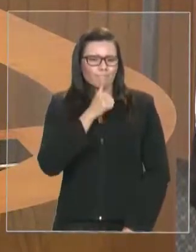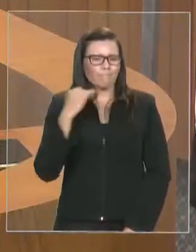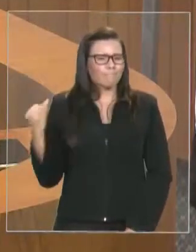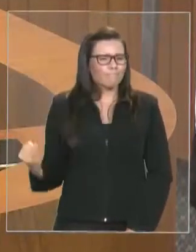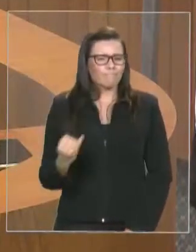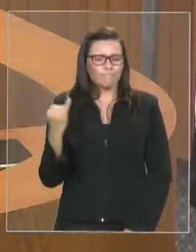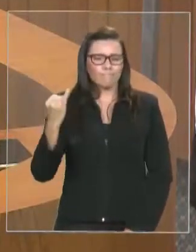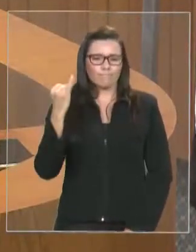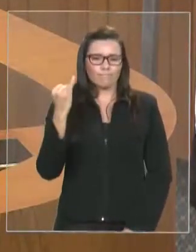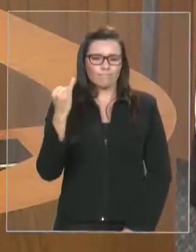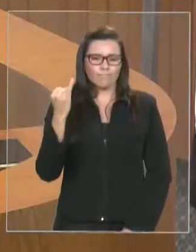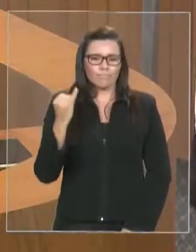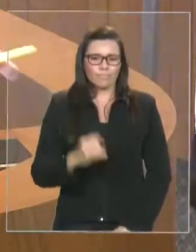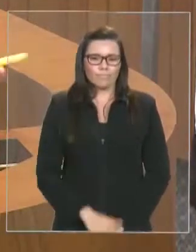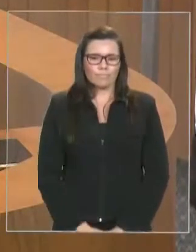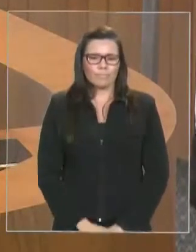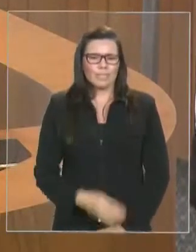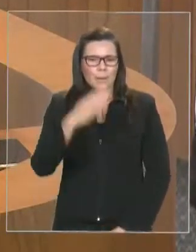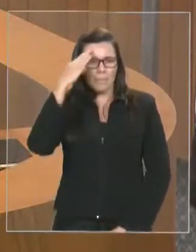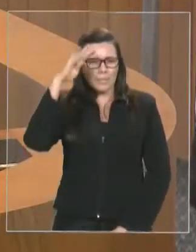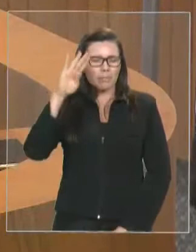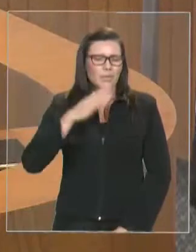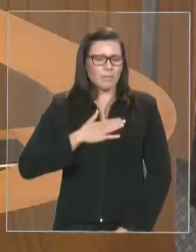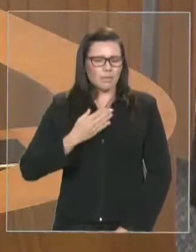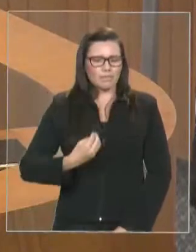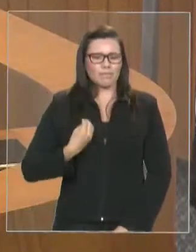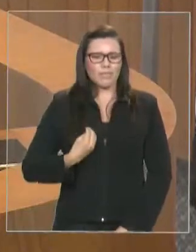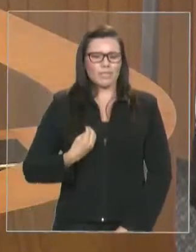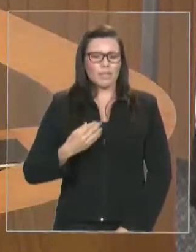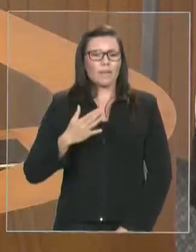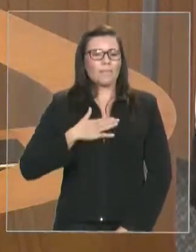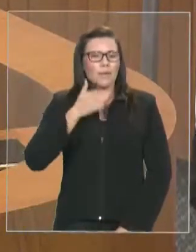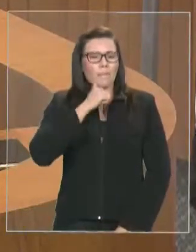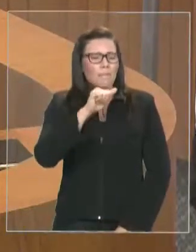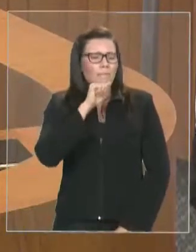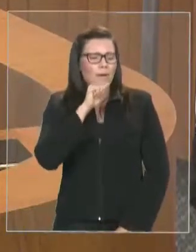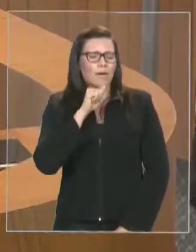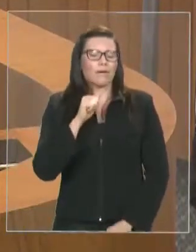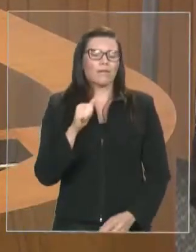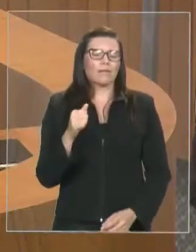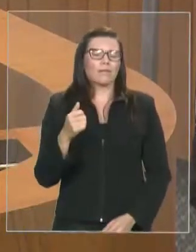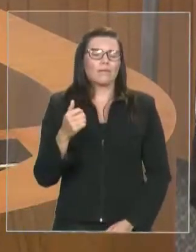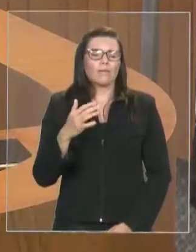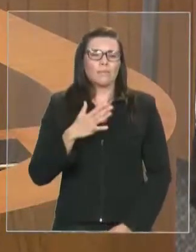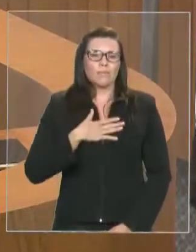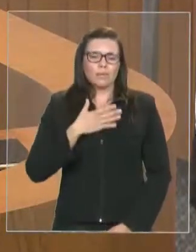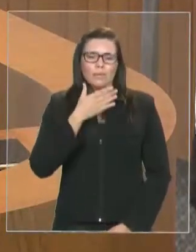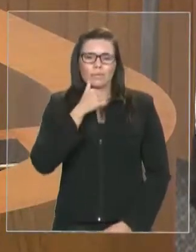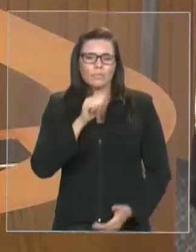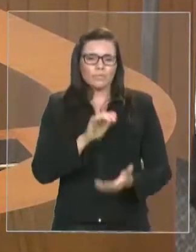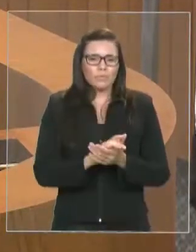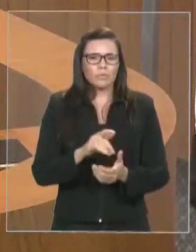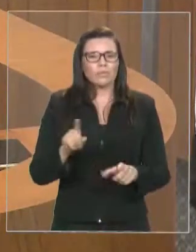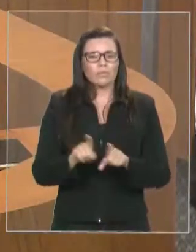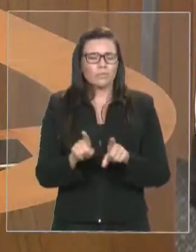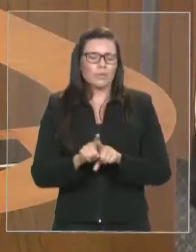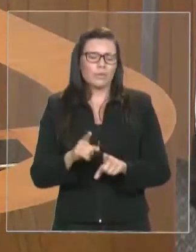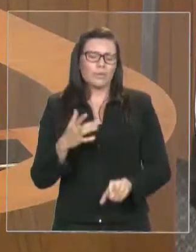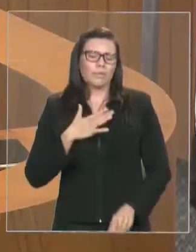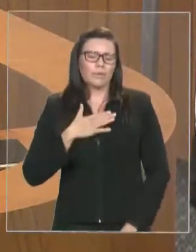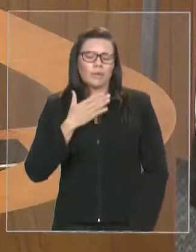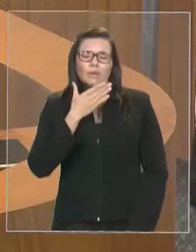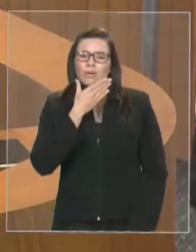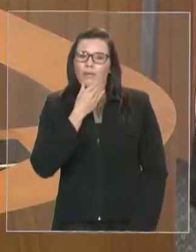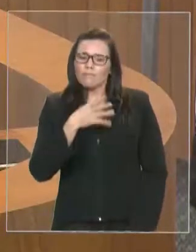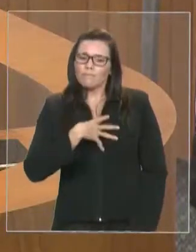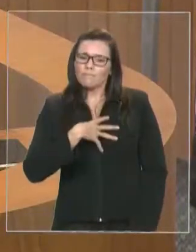importantes, fundamentais na minha vida, minha mãe Iolete, minha esposa Ana Paula, minha filha Guilhermina, enfim, a todas as mulheres